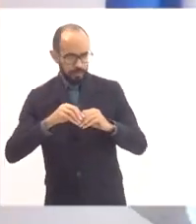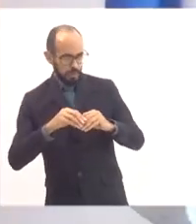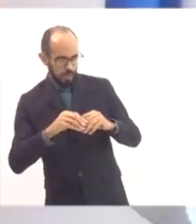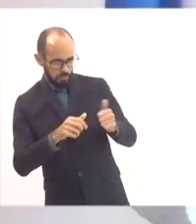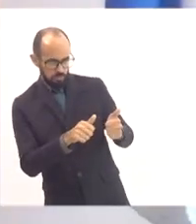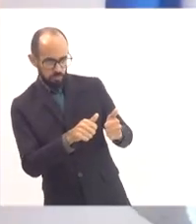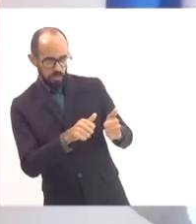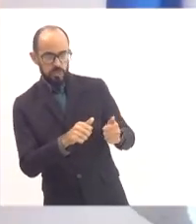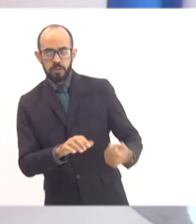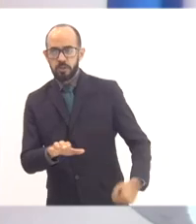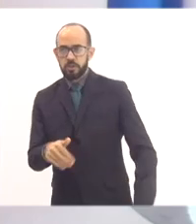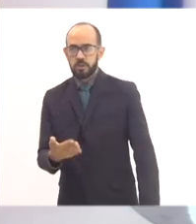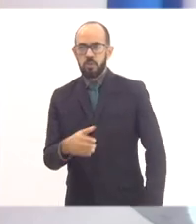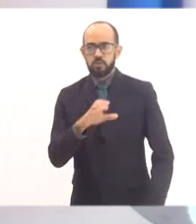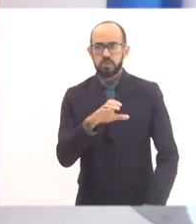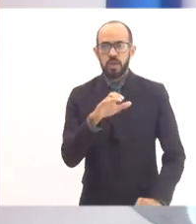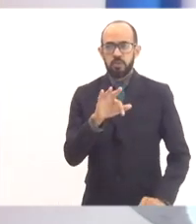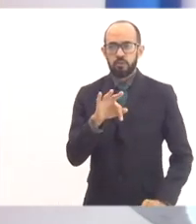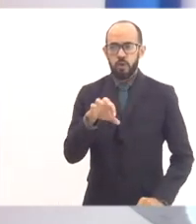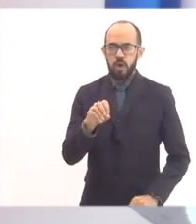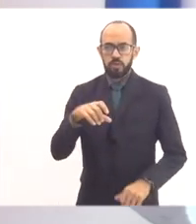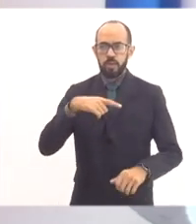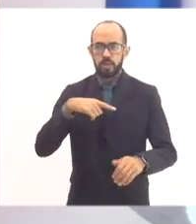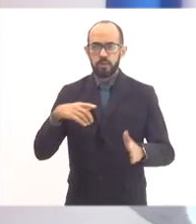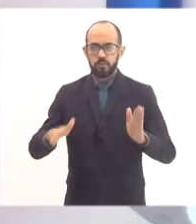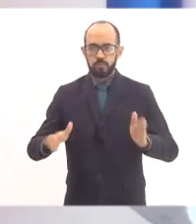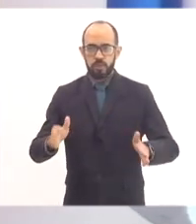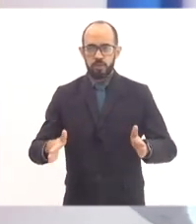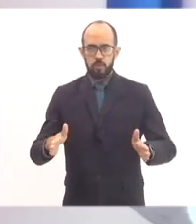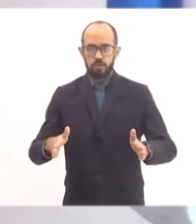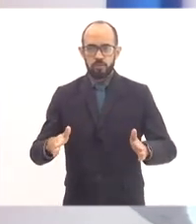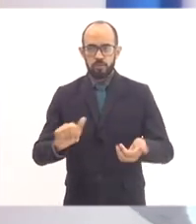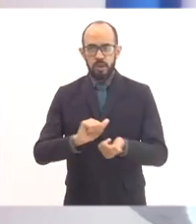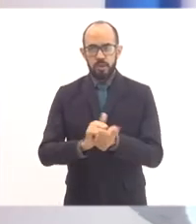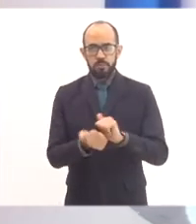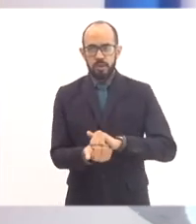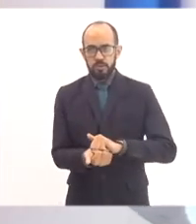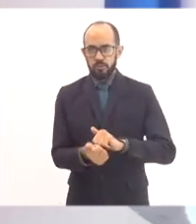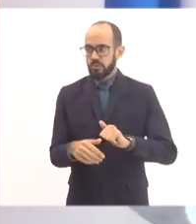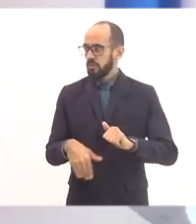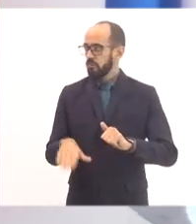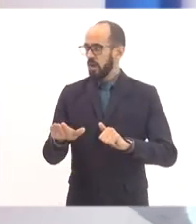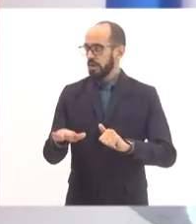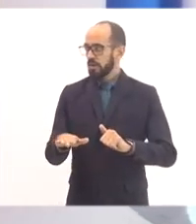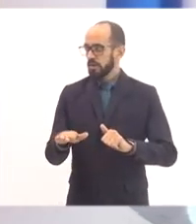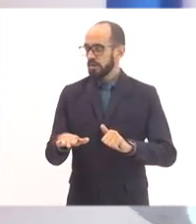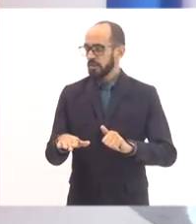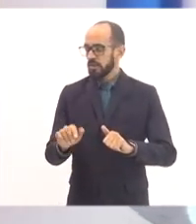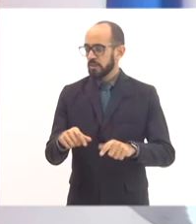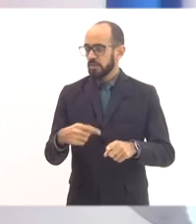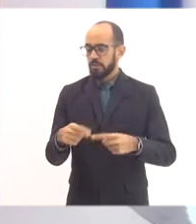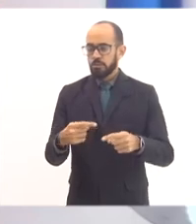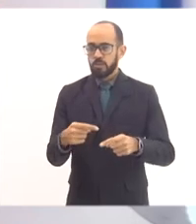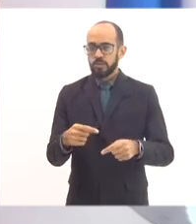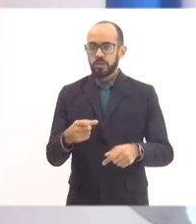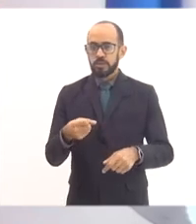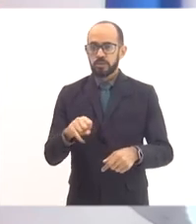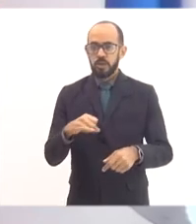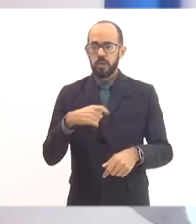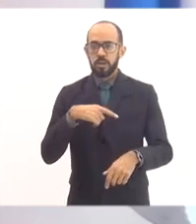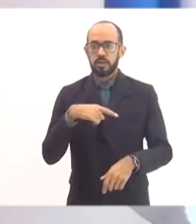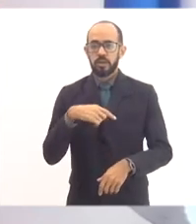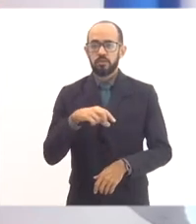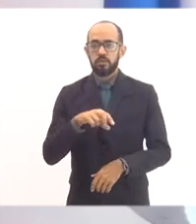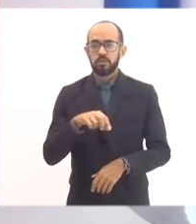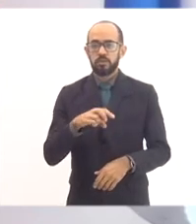CFO tem aquele período de adaptação, né? Vão para a academia, acontece alguma coisa, surgiram 23 vagas